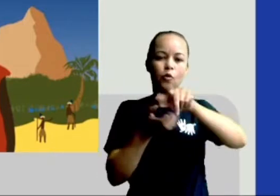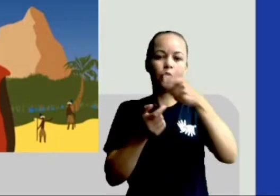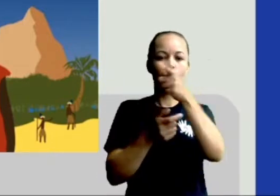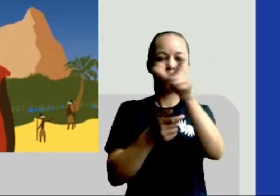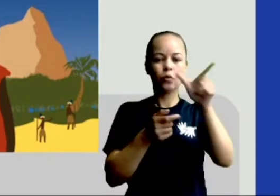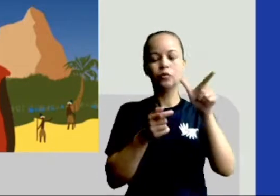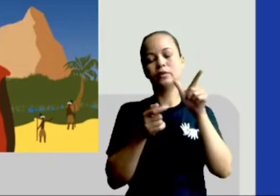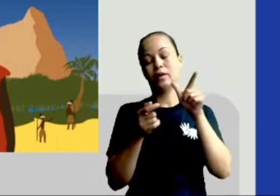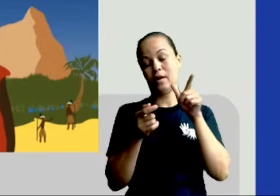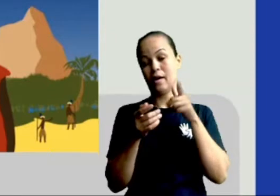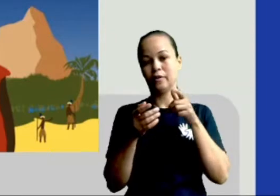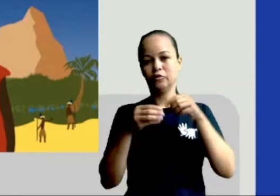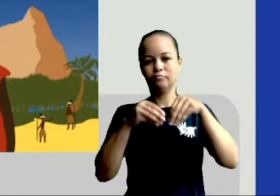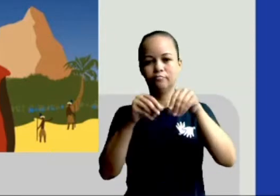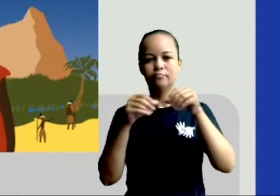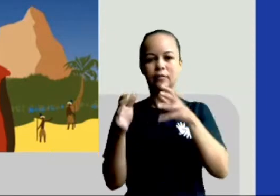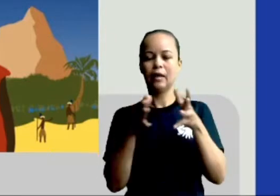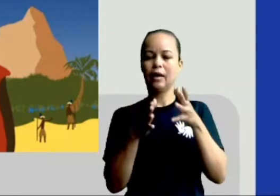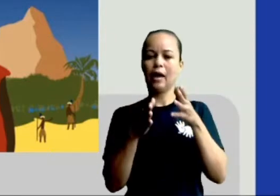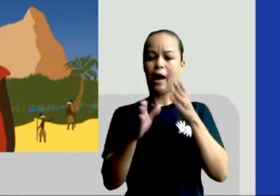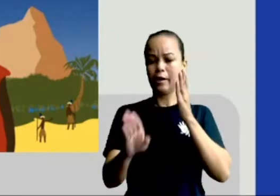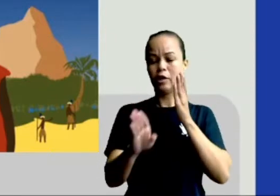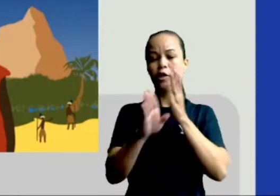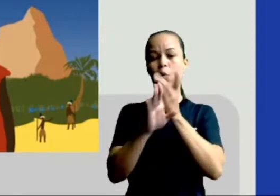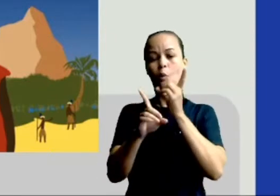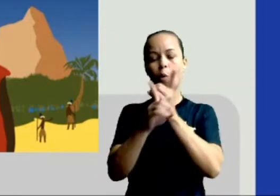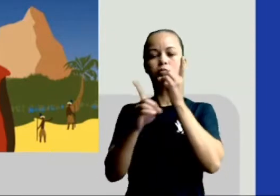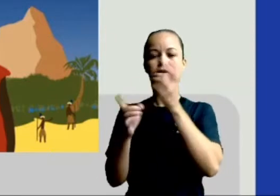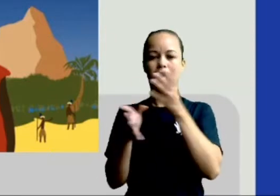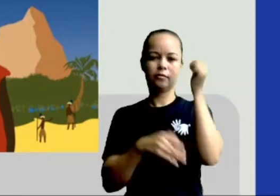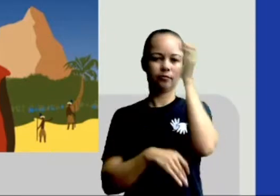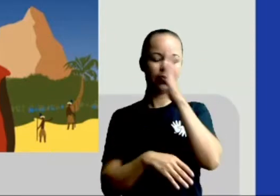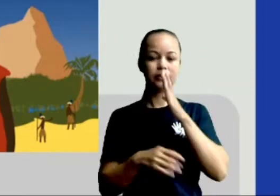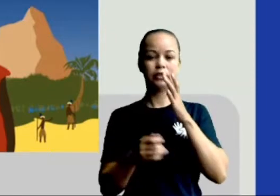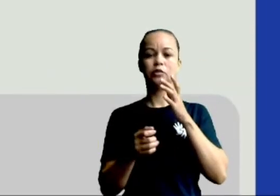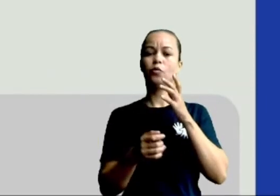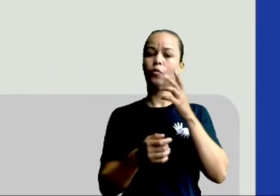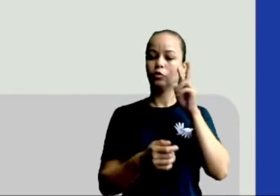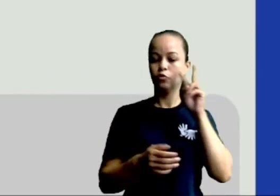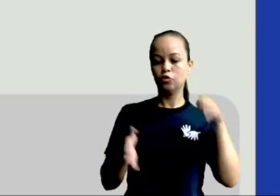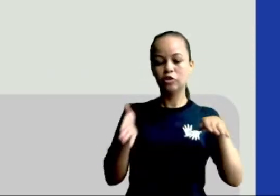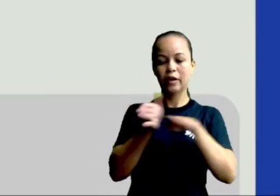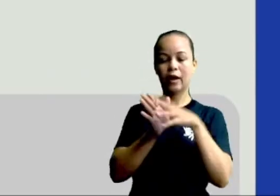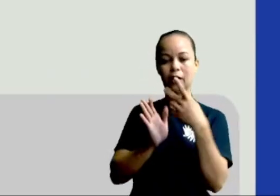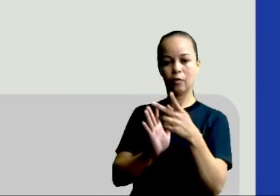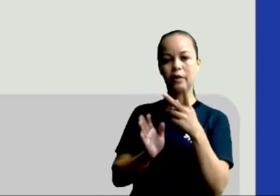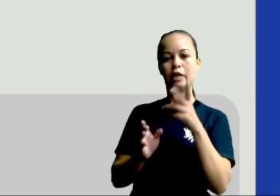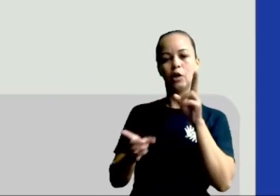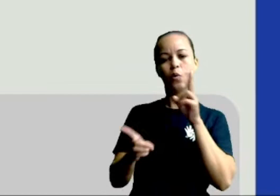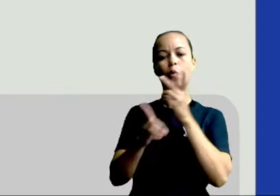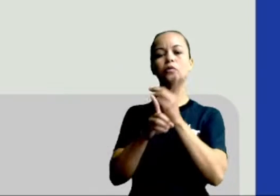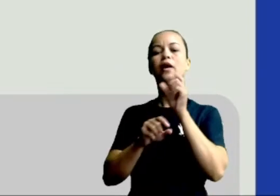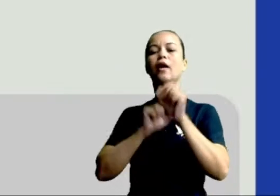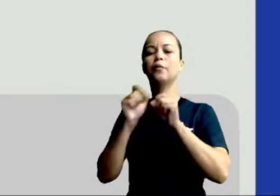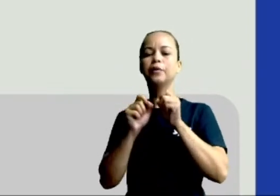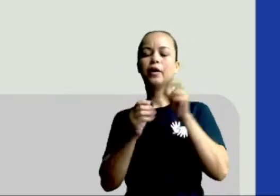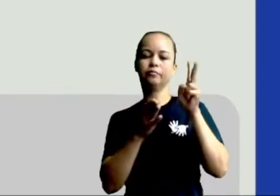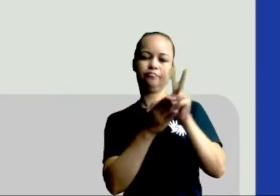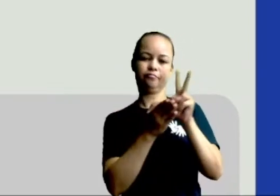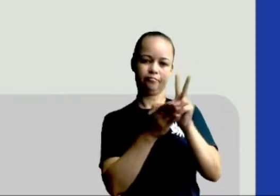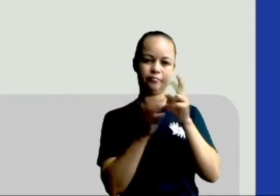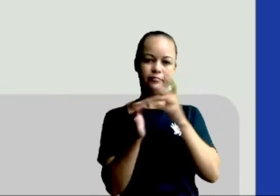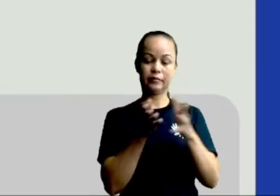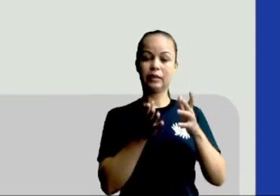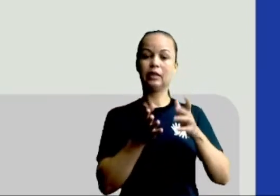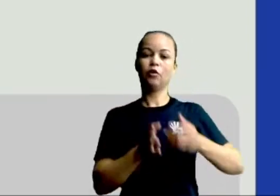Brasil. Quando chegaram aqui, se depararam com um povo que já morava aqui, que eram os índios, E aí eles foram os